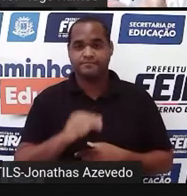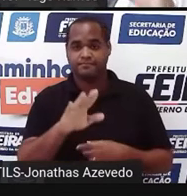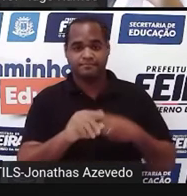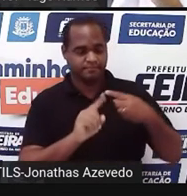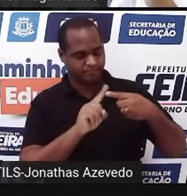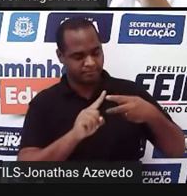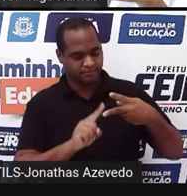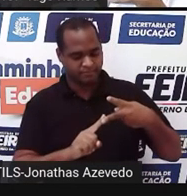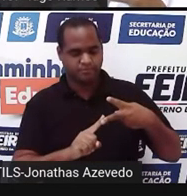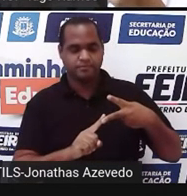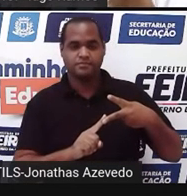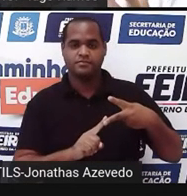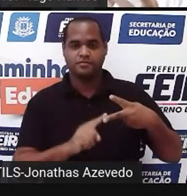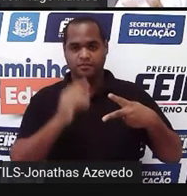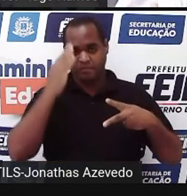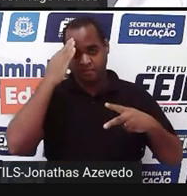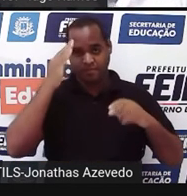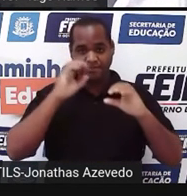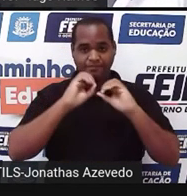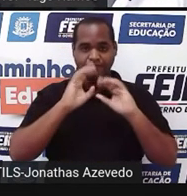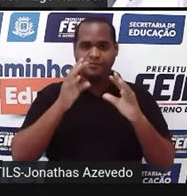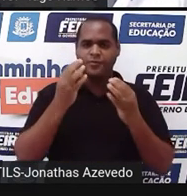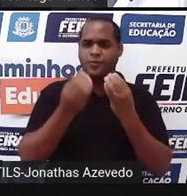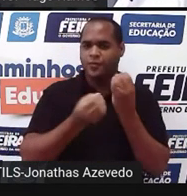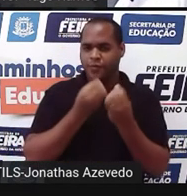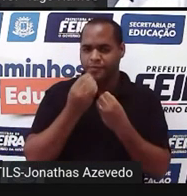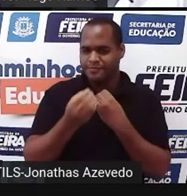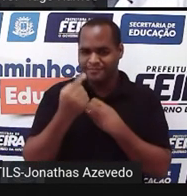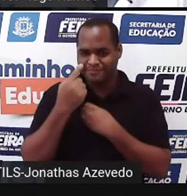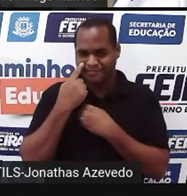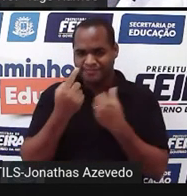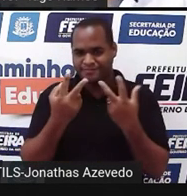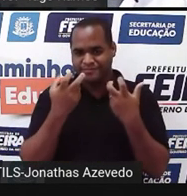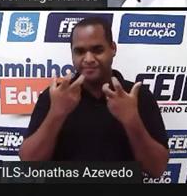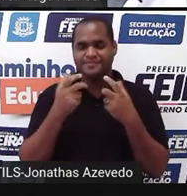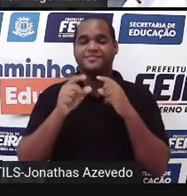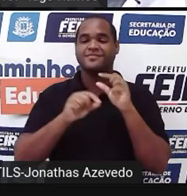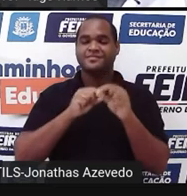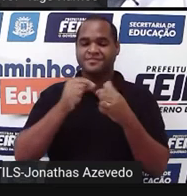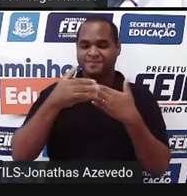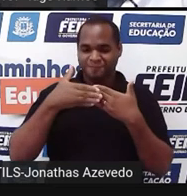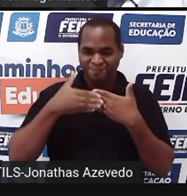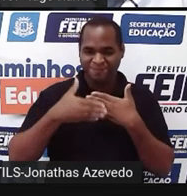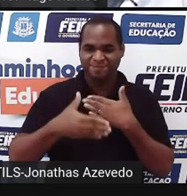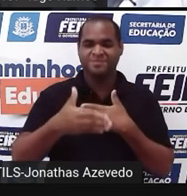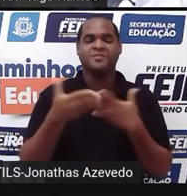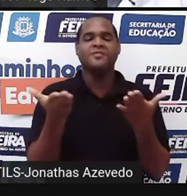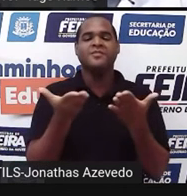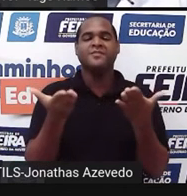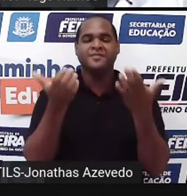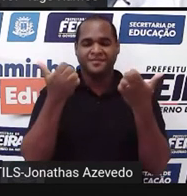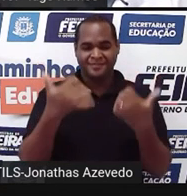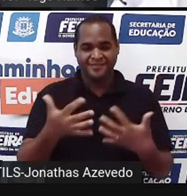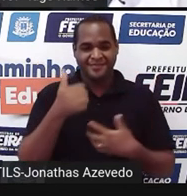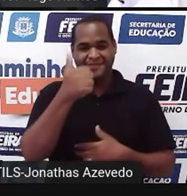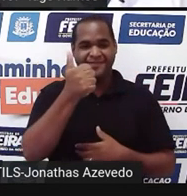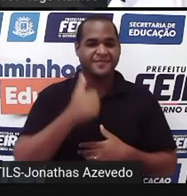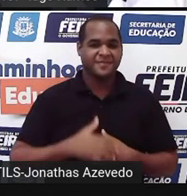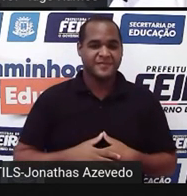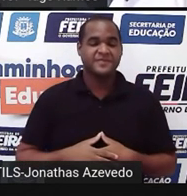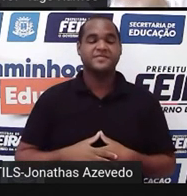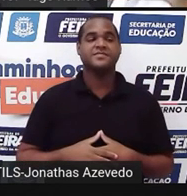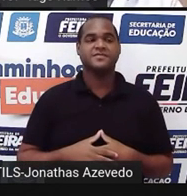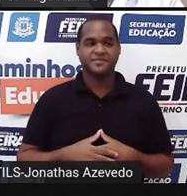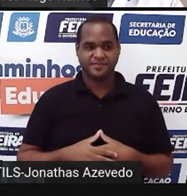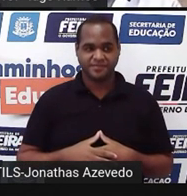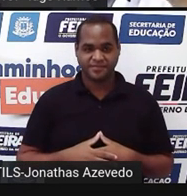coisas a gente só entende vendo como funciona e é isso que a gente vai fazer agora tá bom